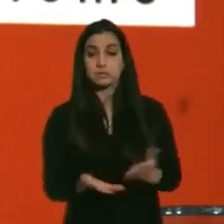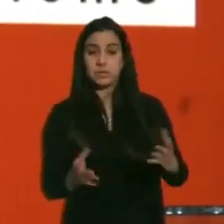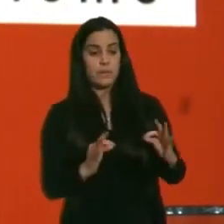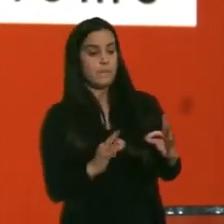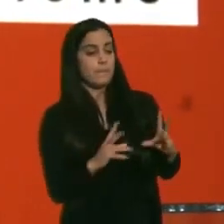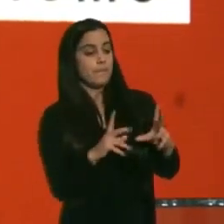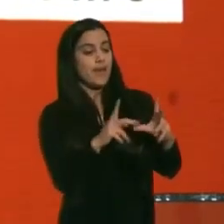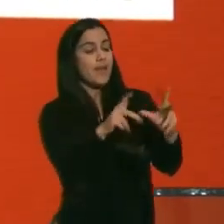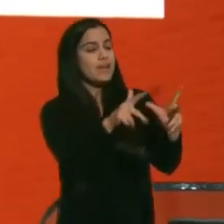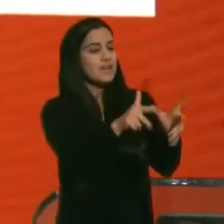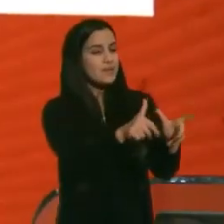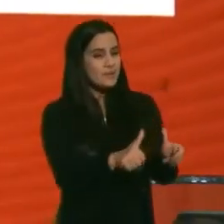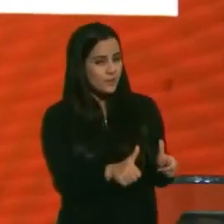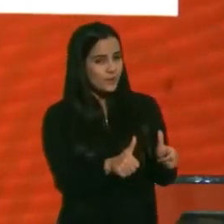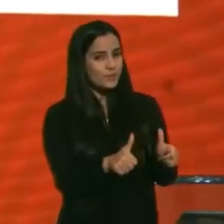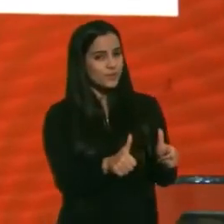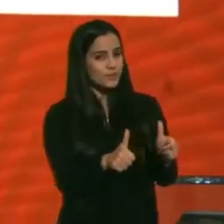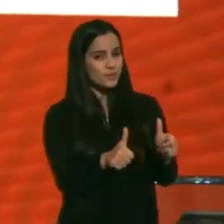que o ouvem.